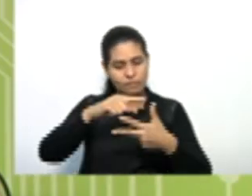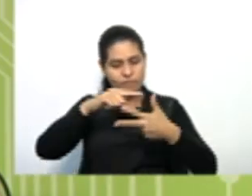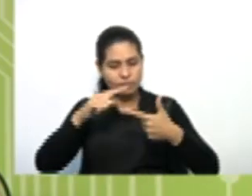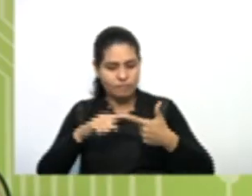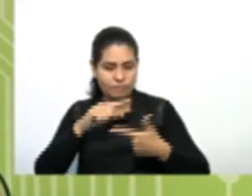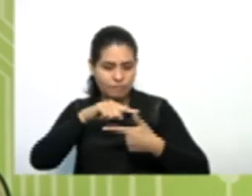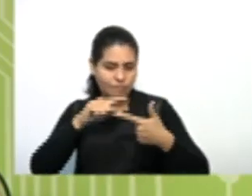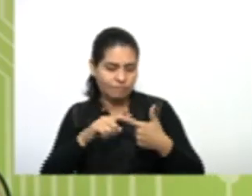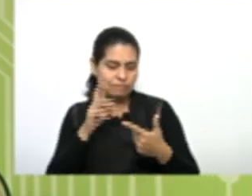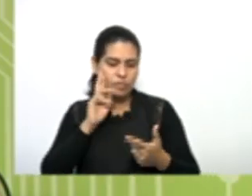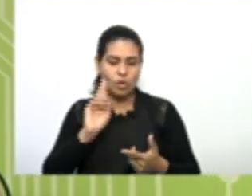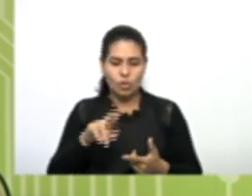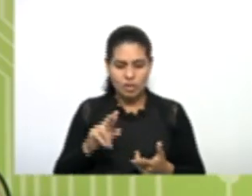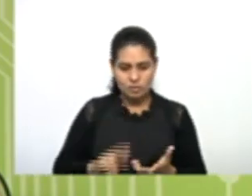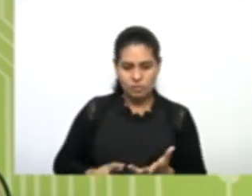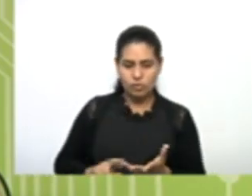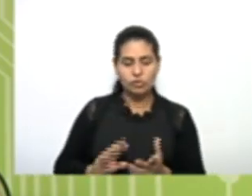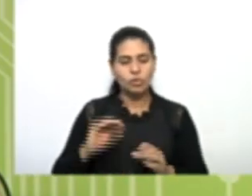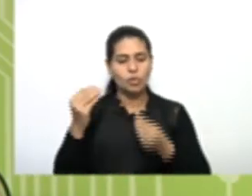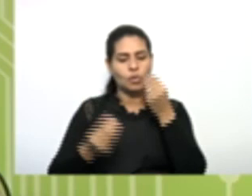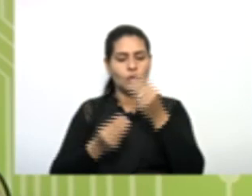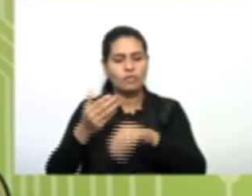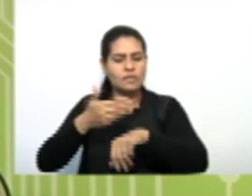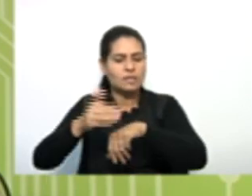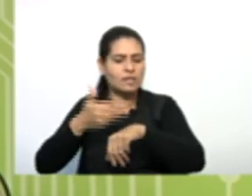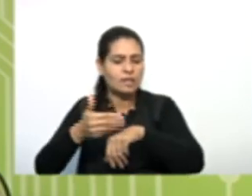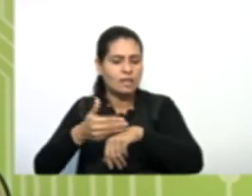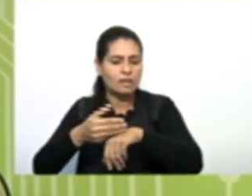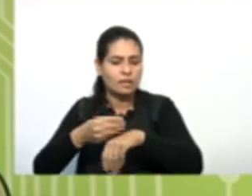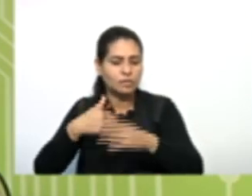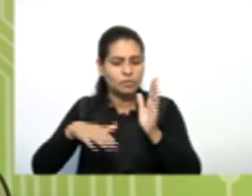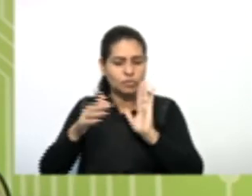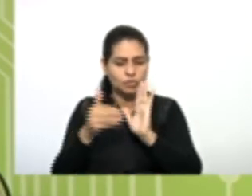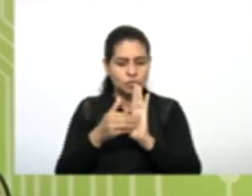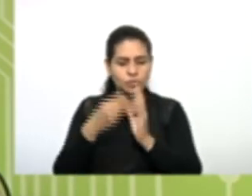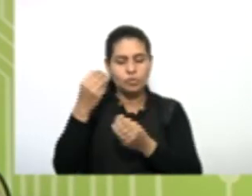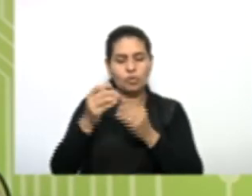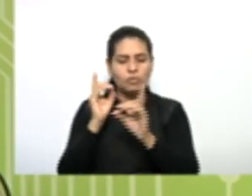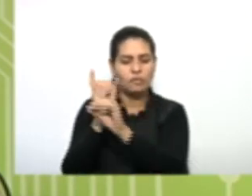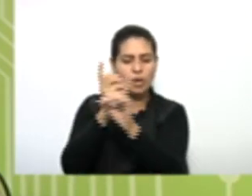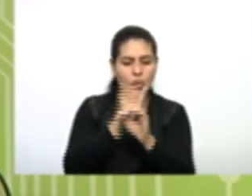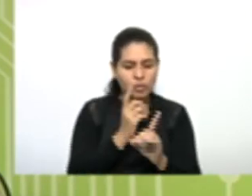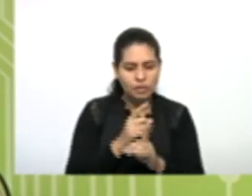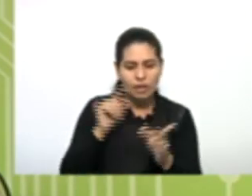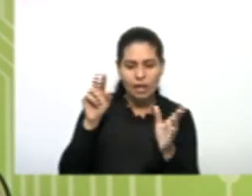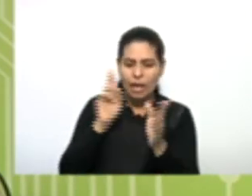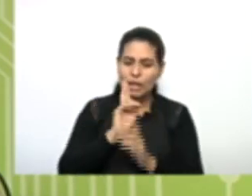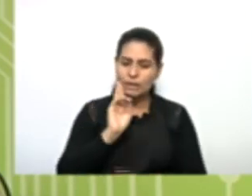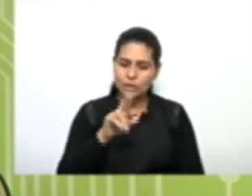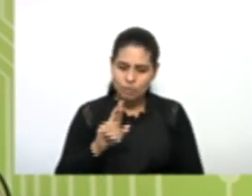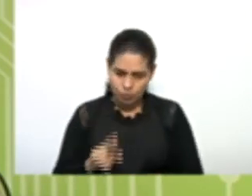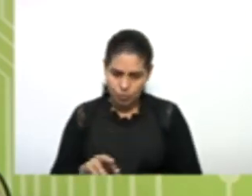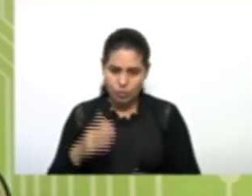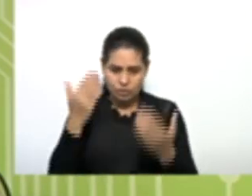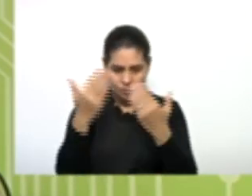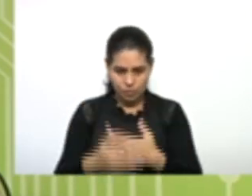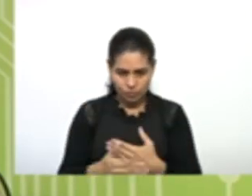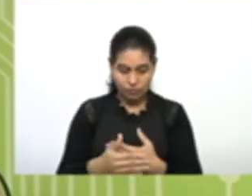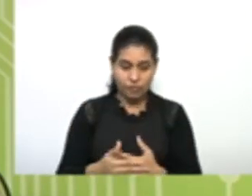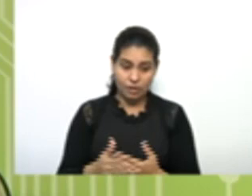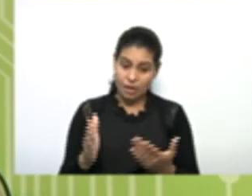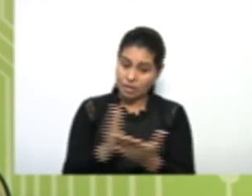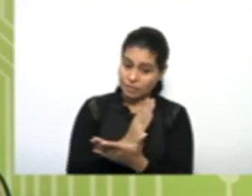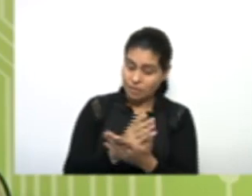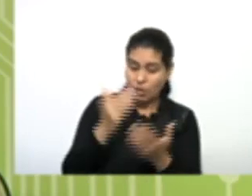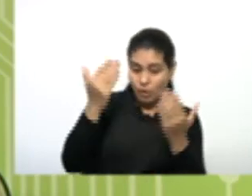gente elaborou assim pensando que seria uma forma de você treinar um pouquinho para como você vai encontrar esses conteúdos na hora da prova. Na hora da prova